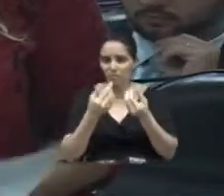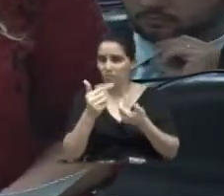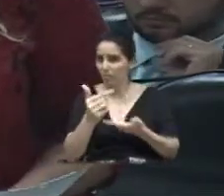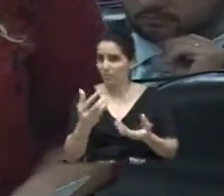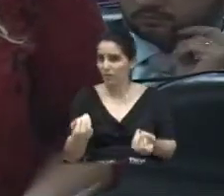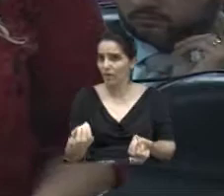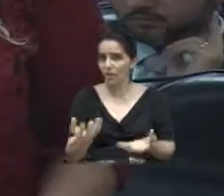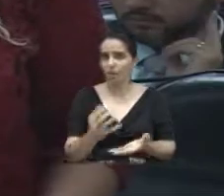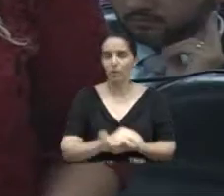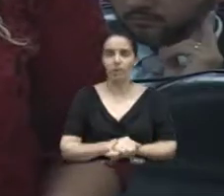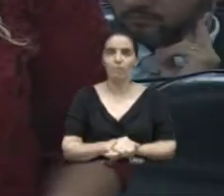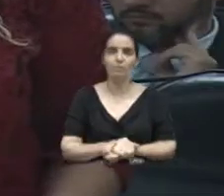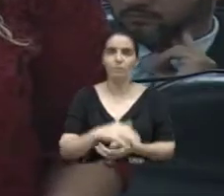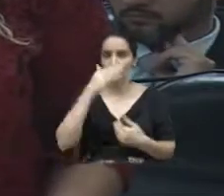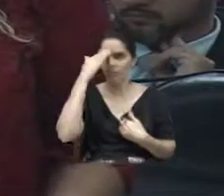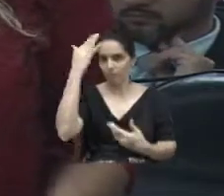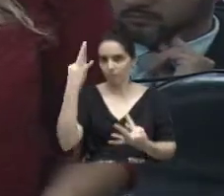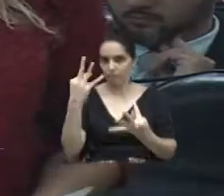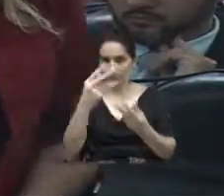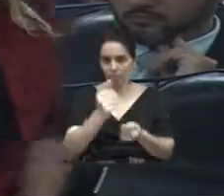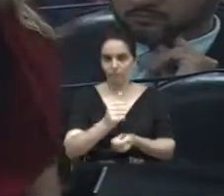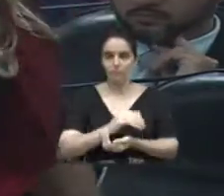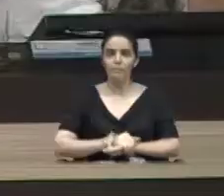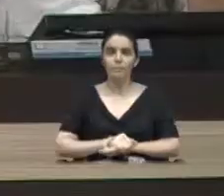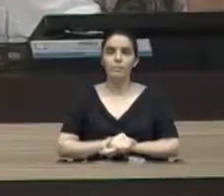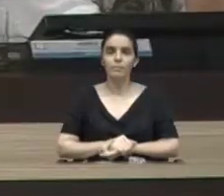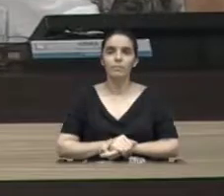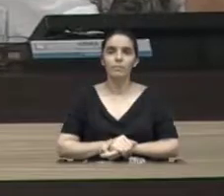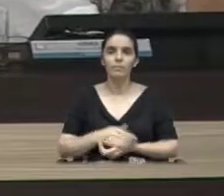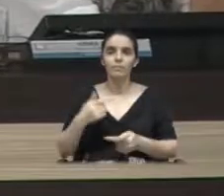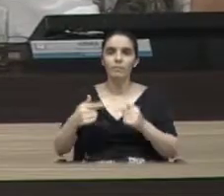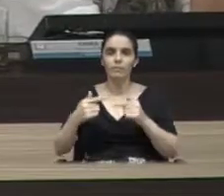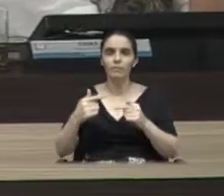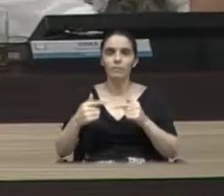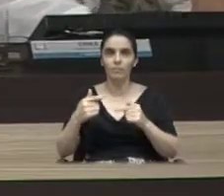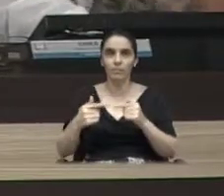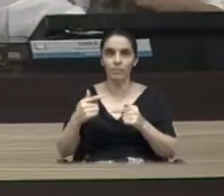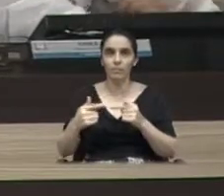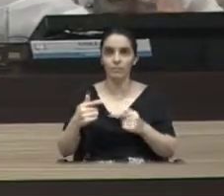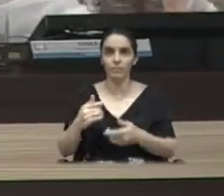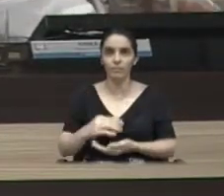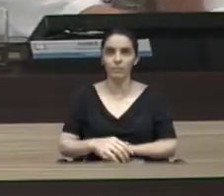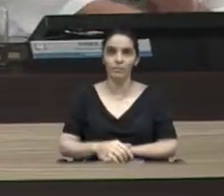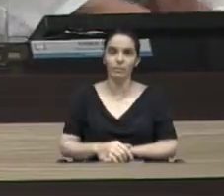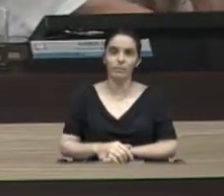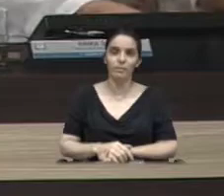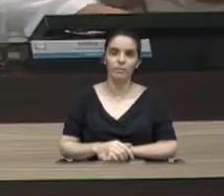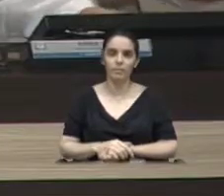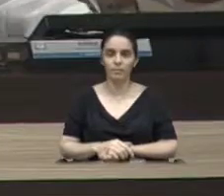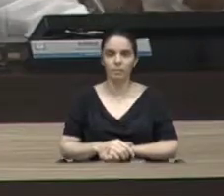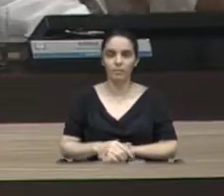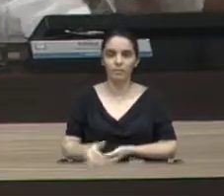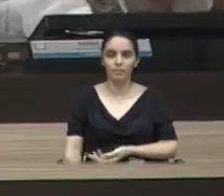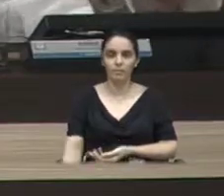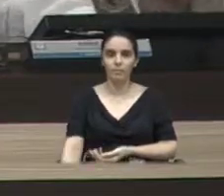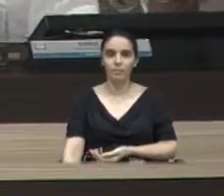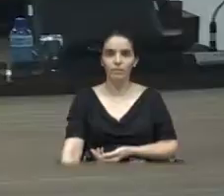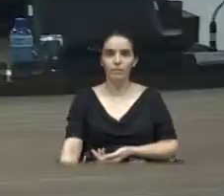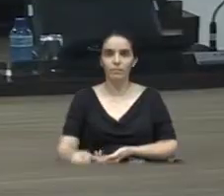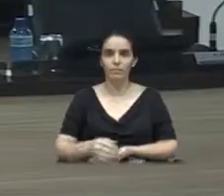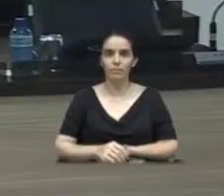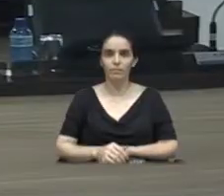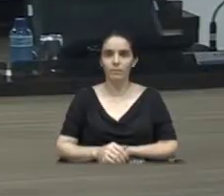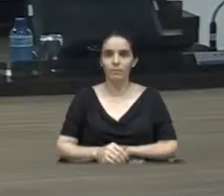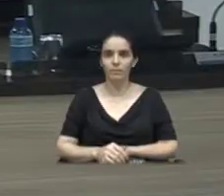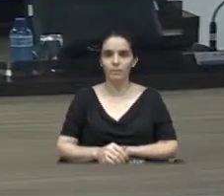requerimento. E muito obrigada a todos. Continue a discussão. Também passo, concedo a palavra à vereadora Érica Tanque.